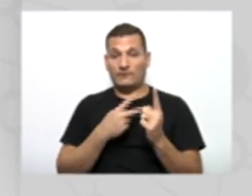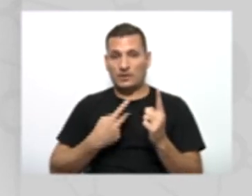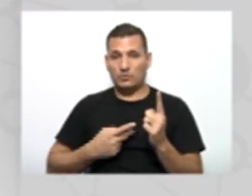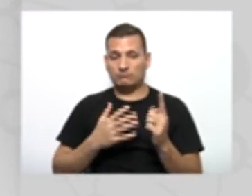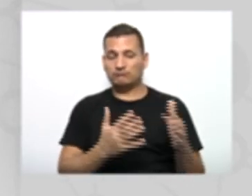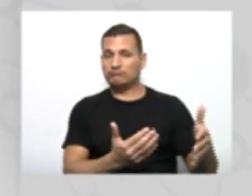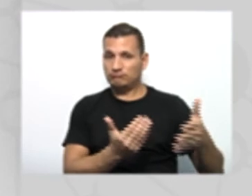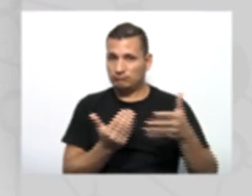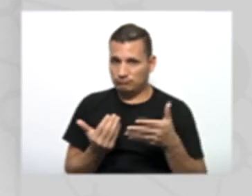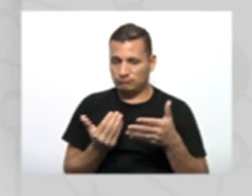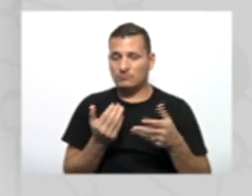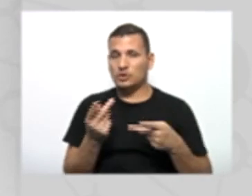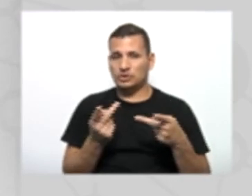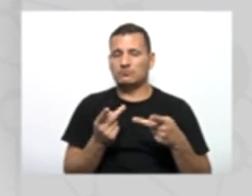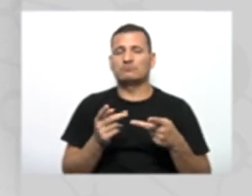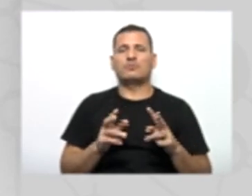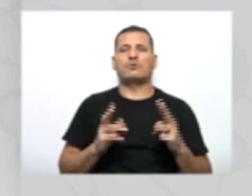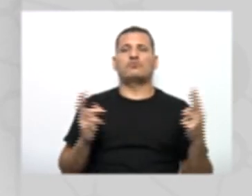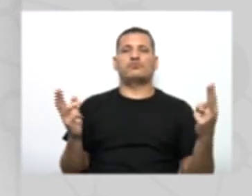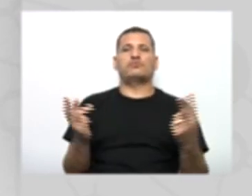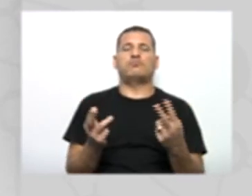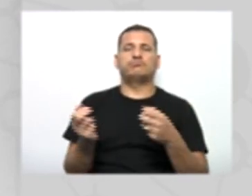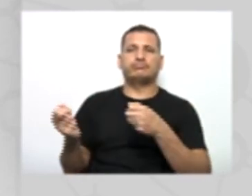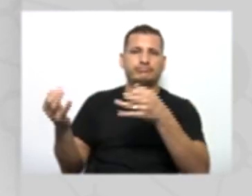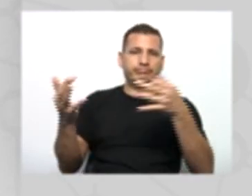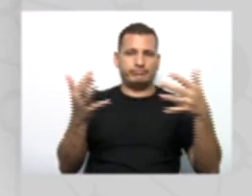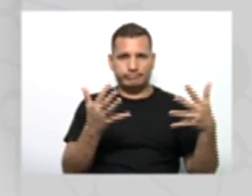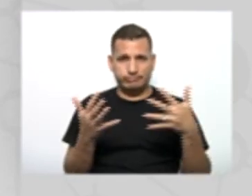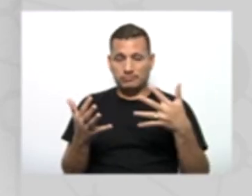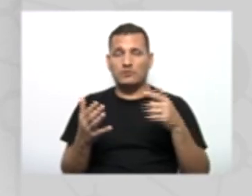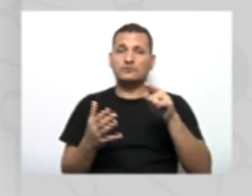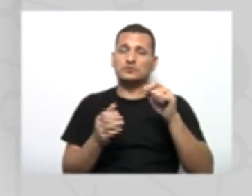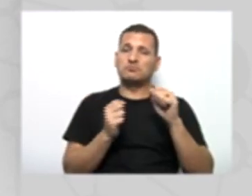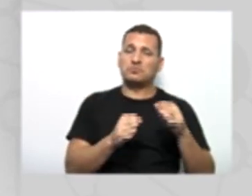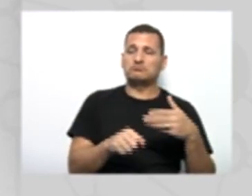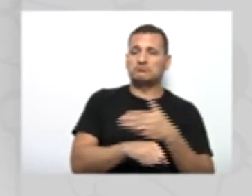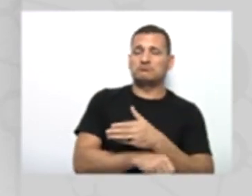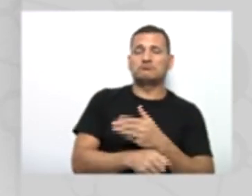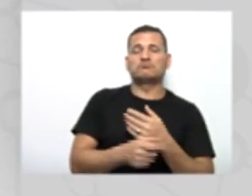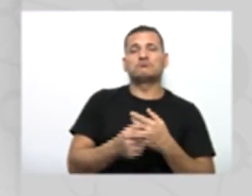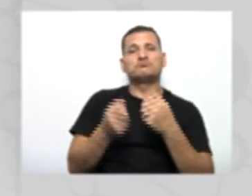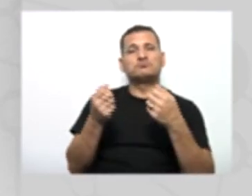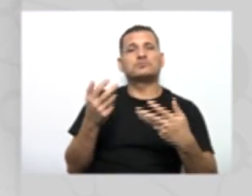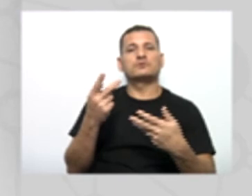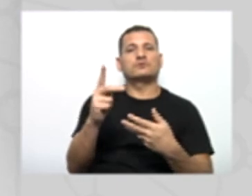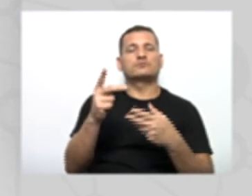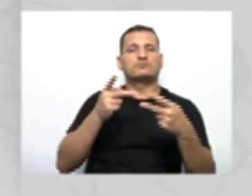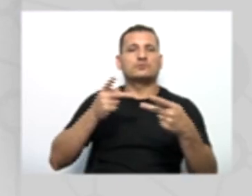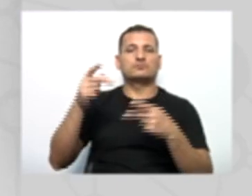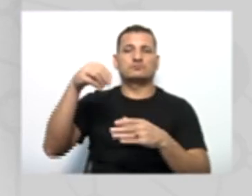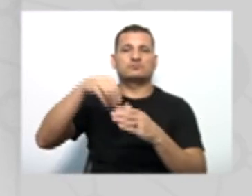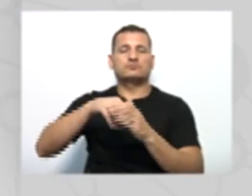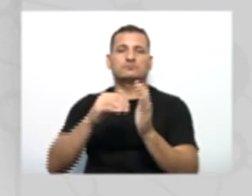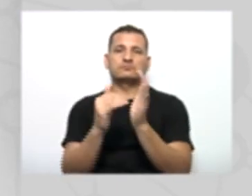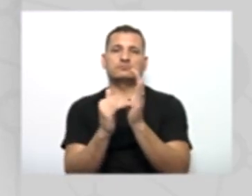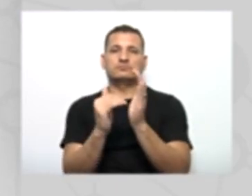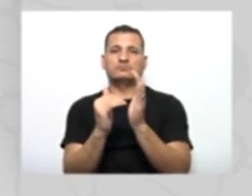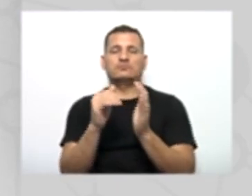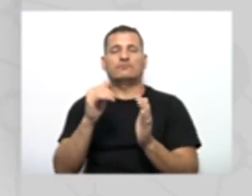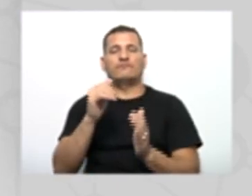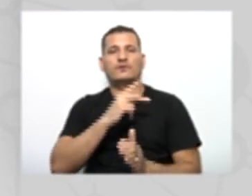evidentemente, se consolidem e participem de um grêmio estudantil na escola, porque é o grêmio estudantil que vai permitir com que vocês